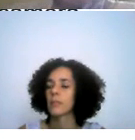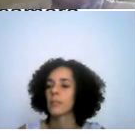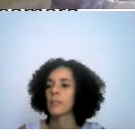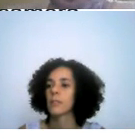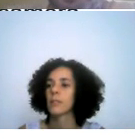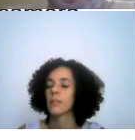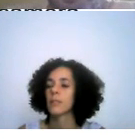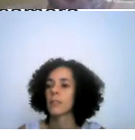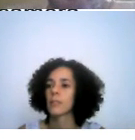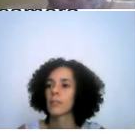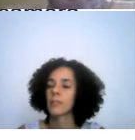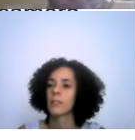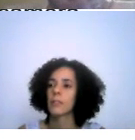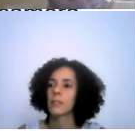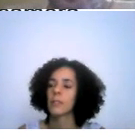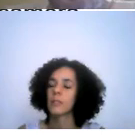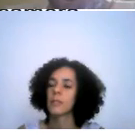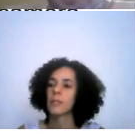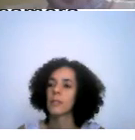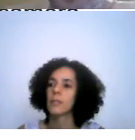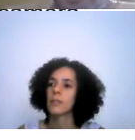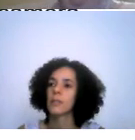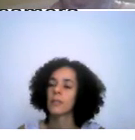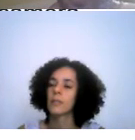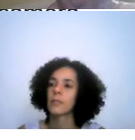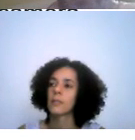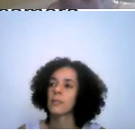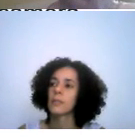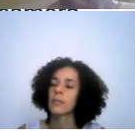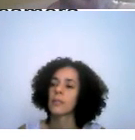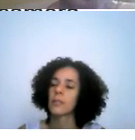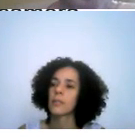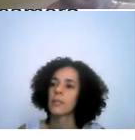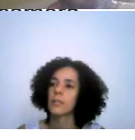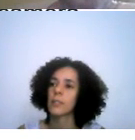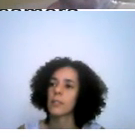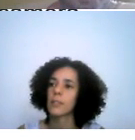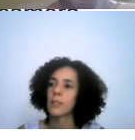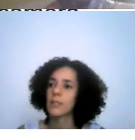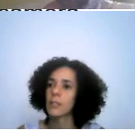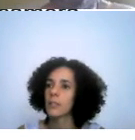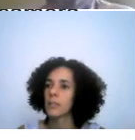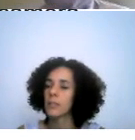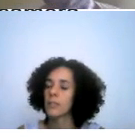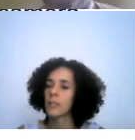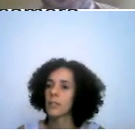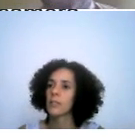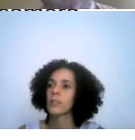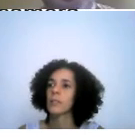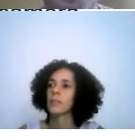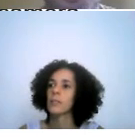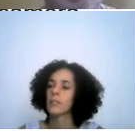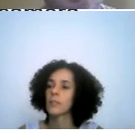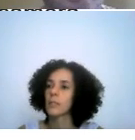declínio para a biodiversidade local. E aí a gente pode falar dos